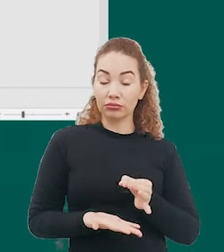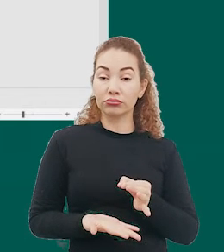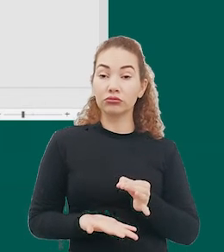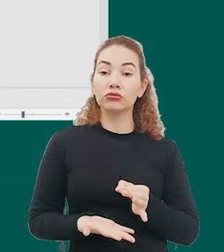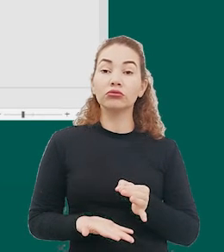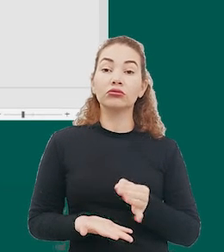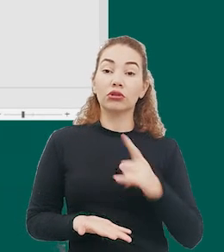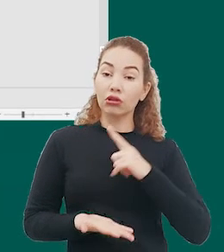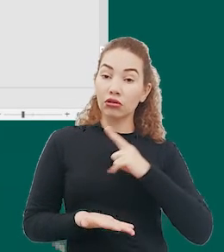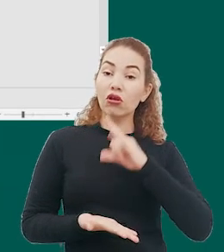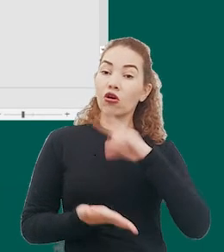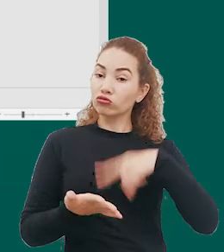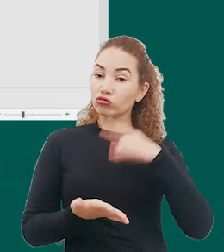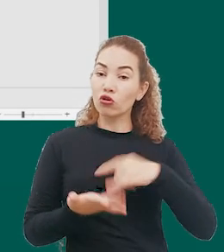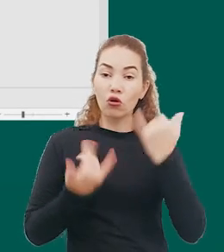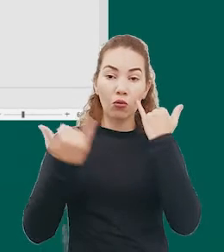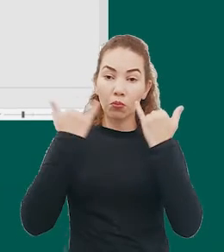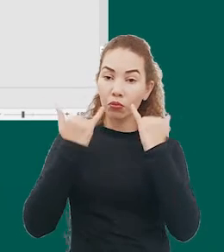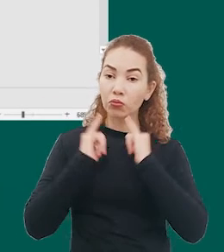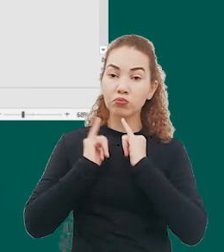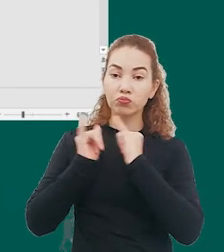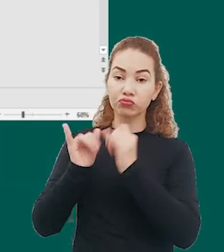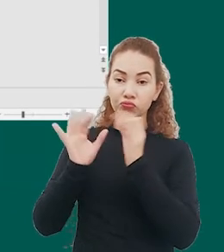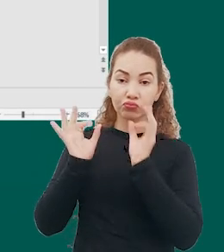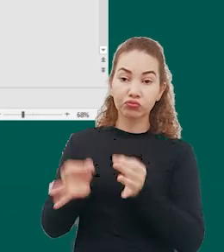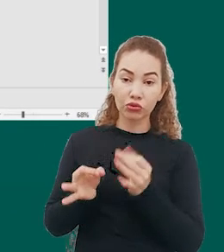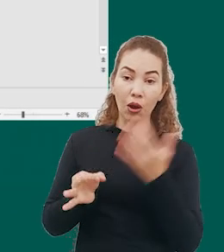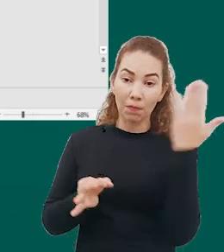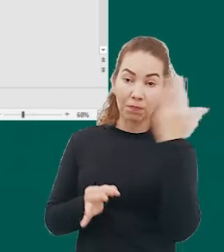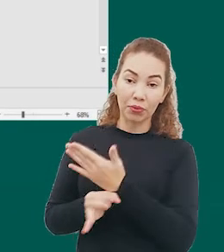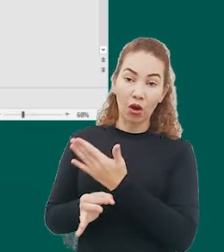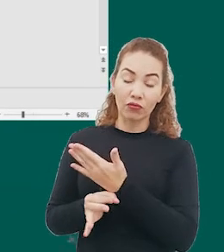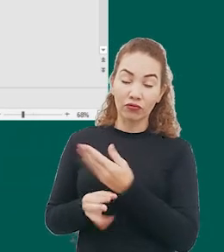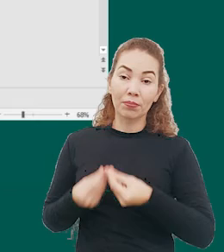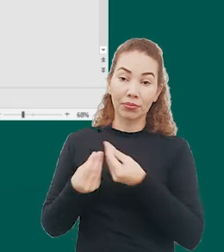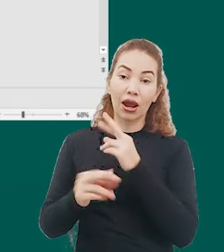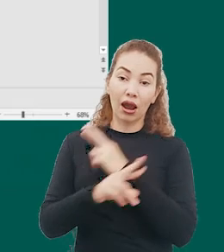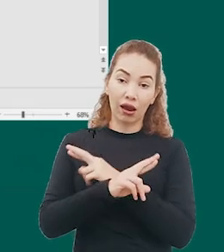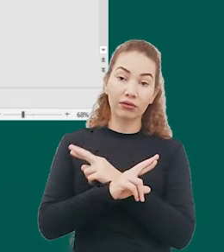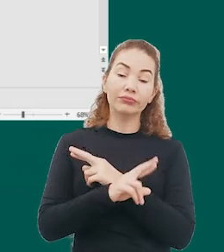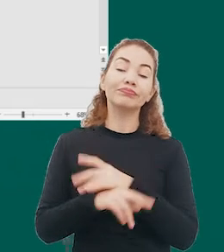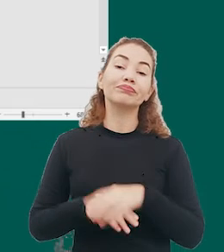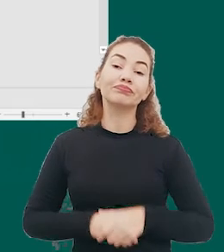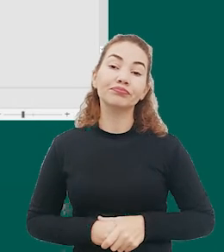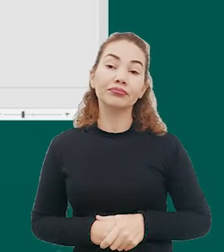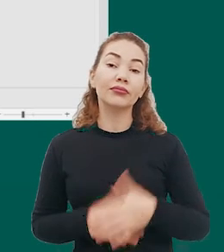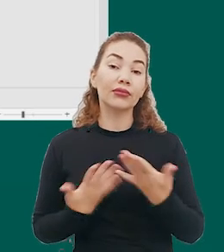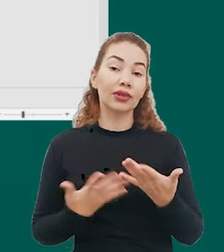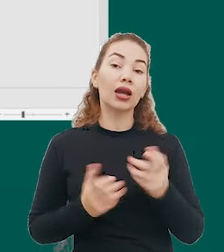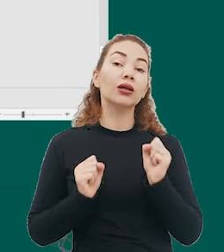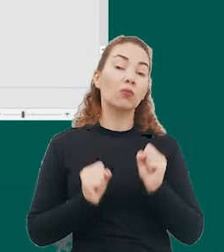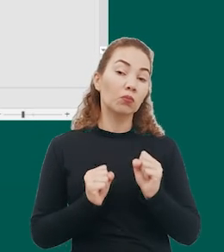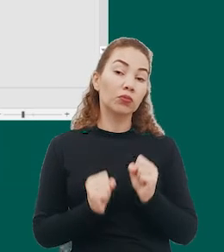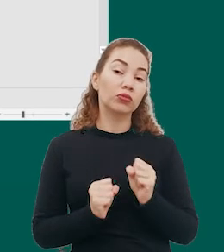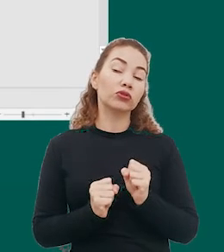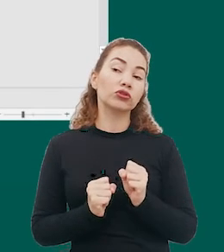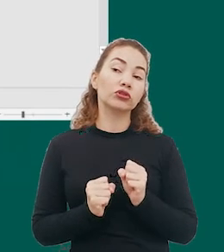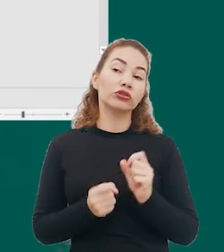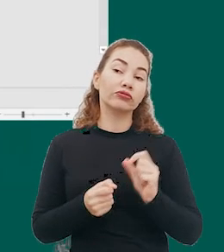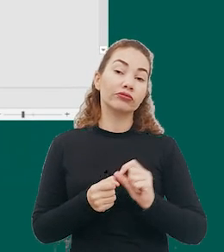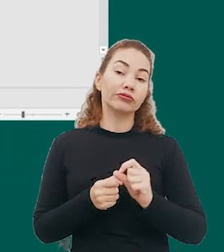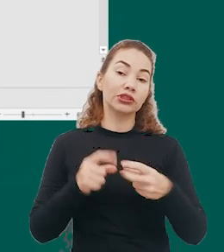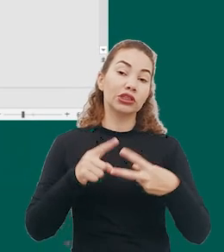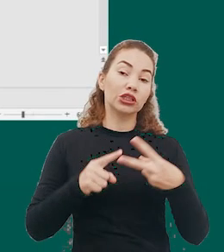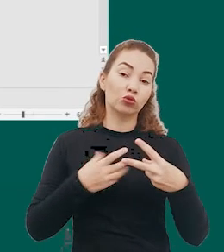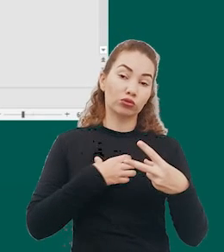né, termos as informações para ser prestada para a Receita Federal, nós podemos agir de